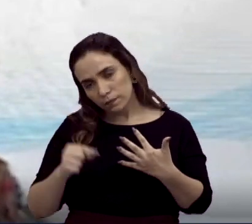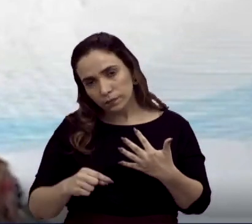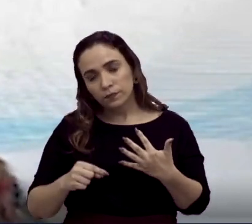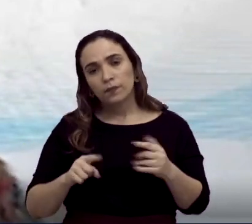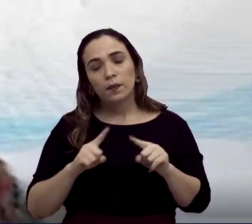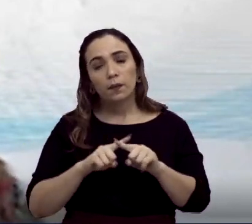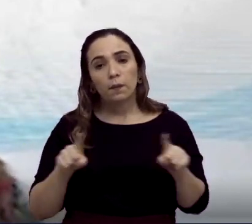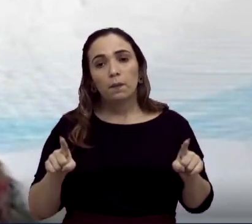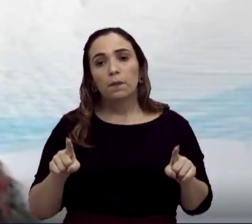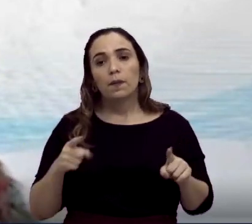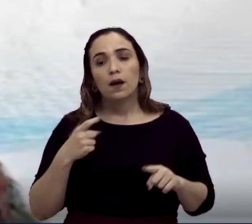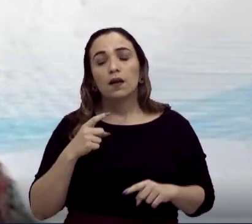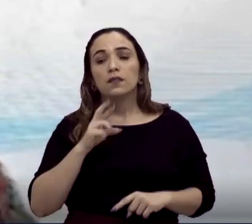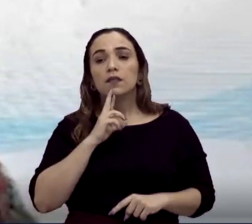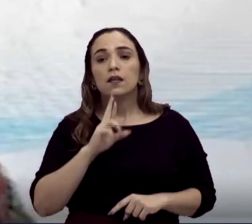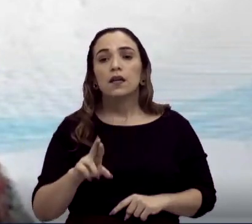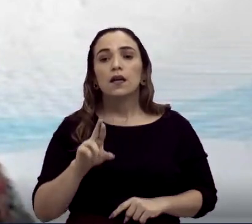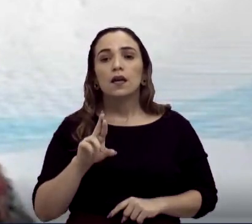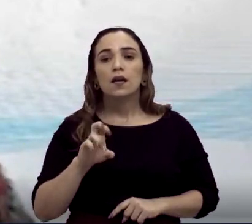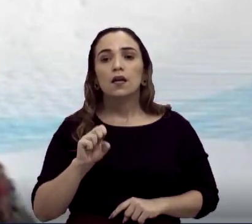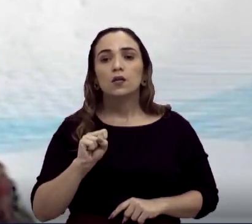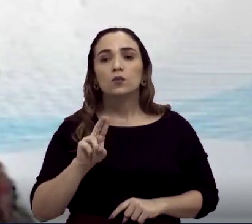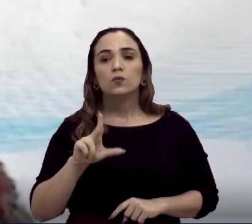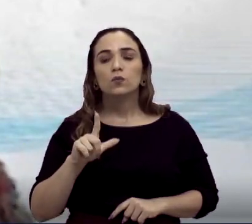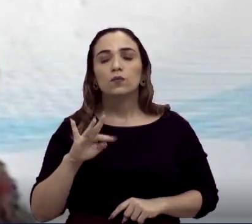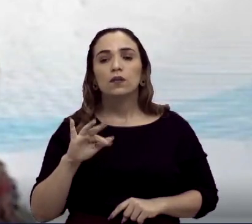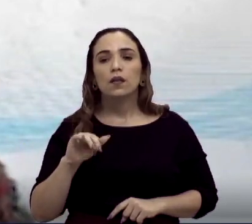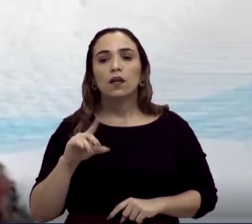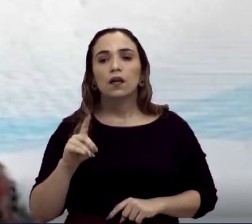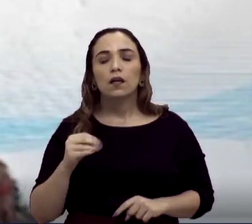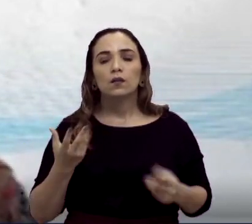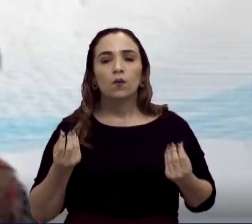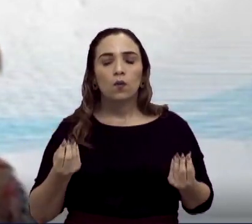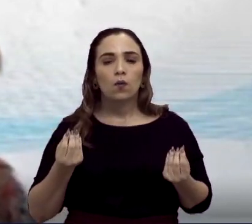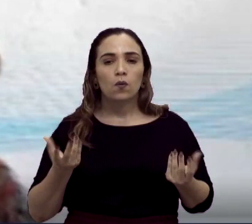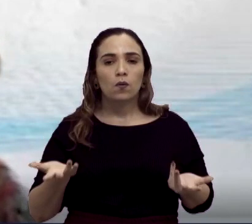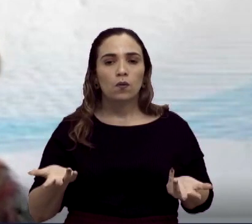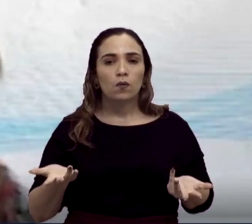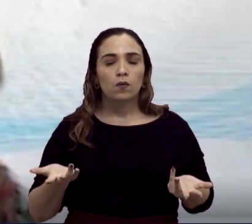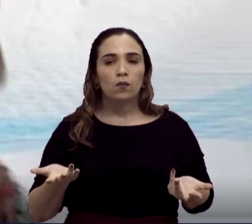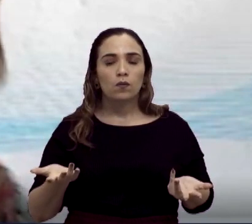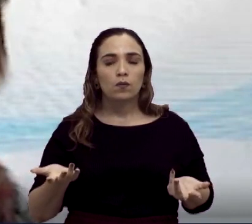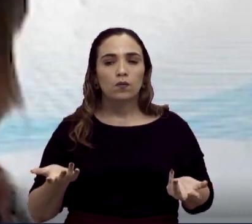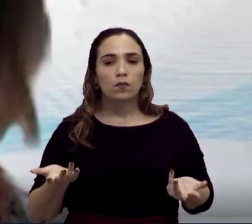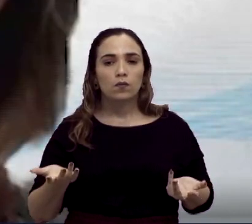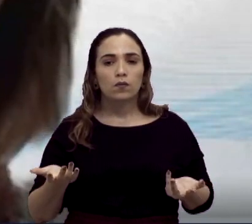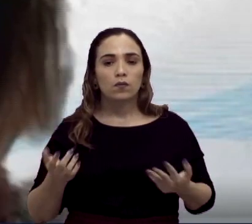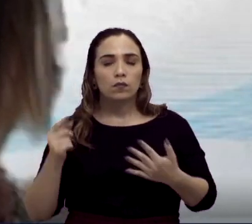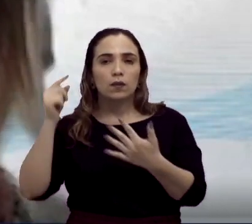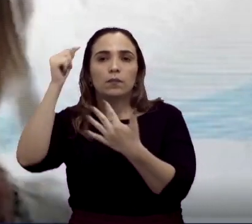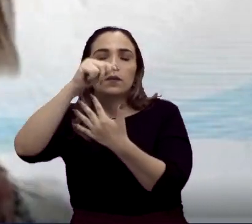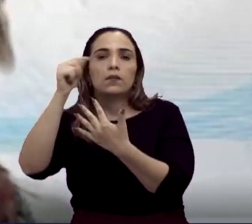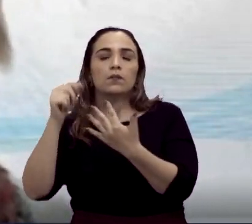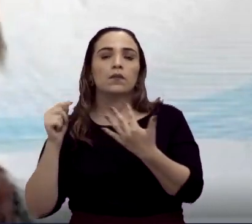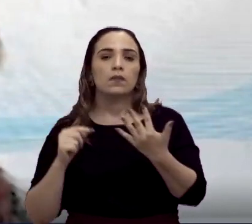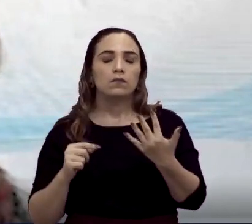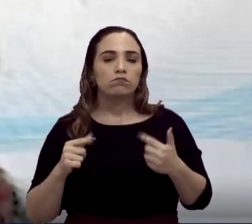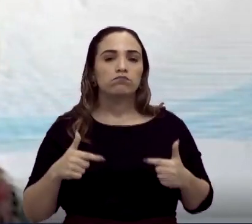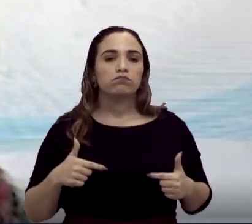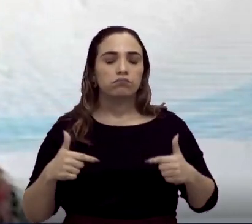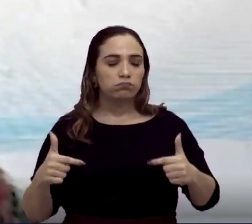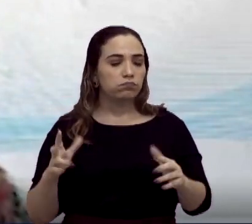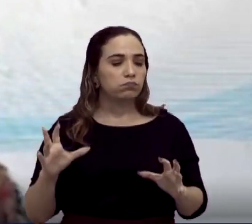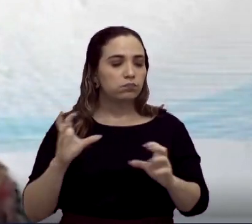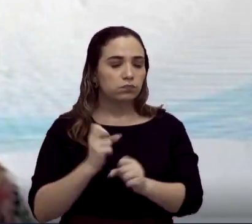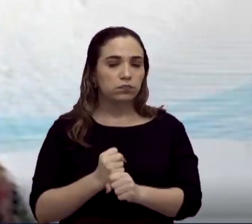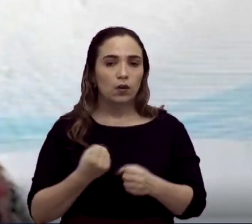Mas o que são resultados? E aí? O que foi de efetivo que essas ações